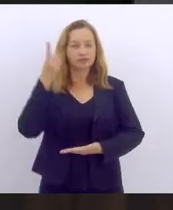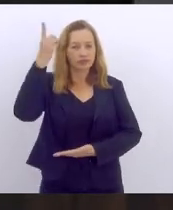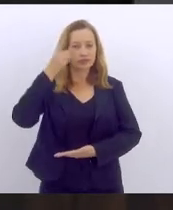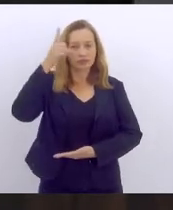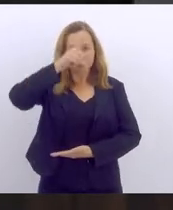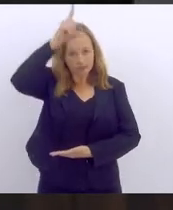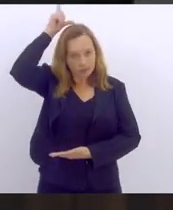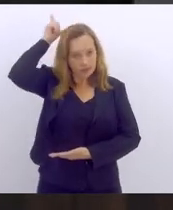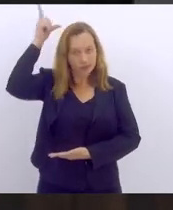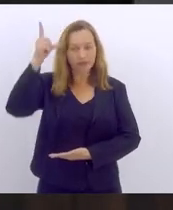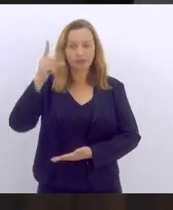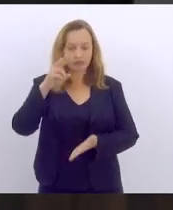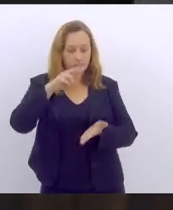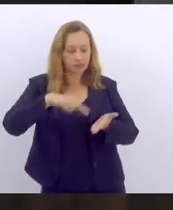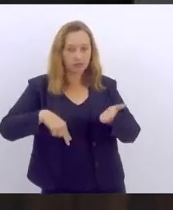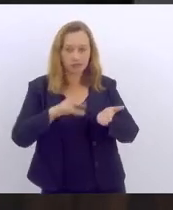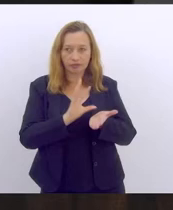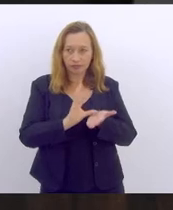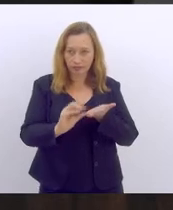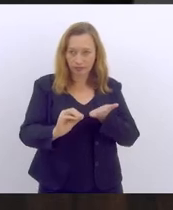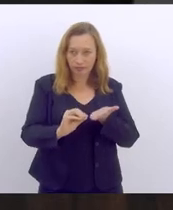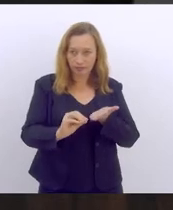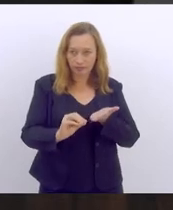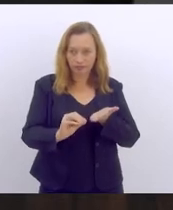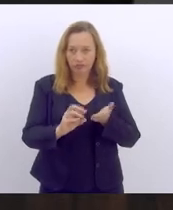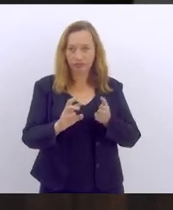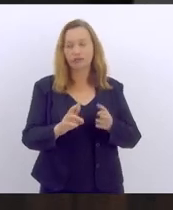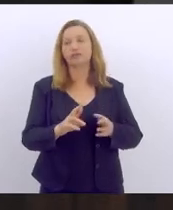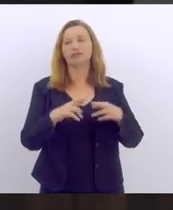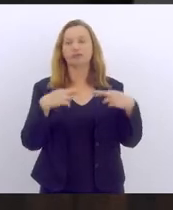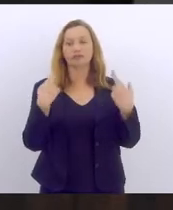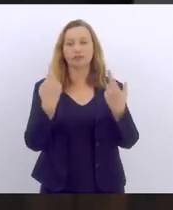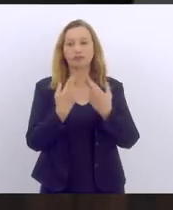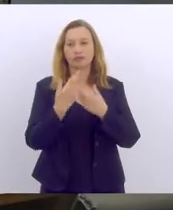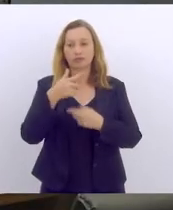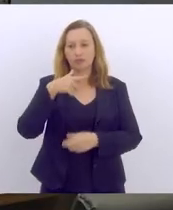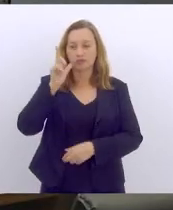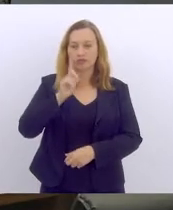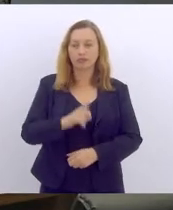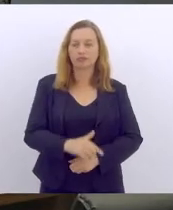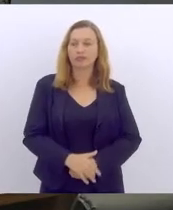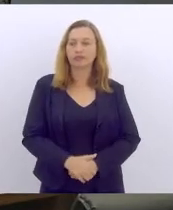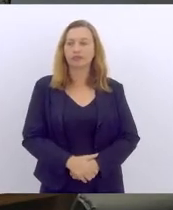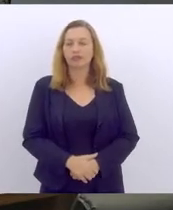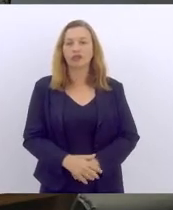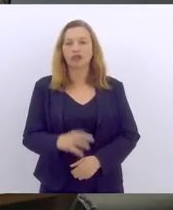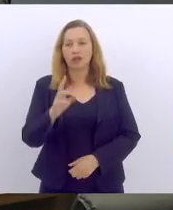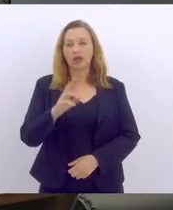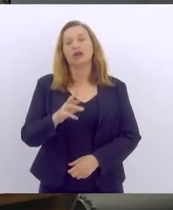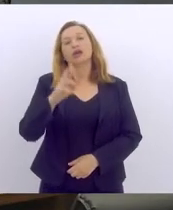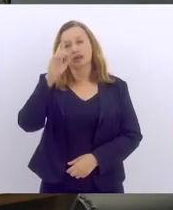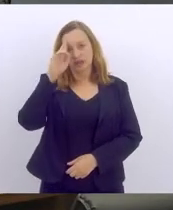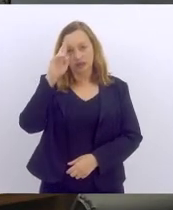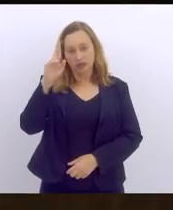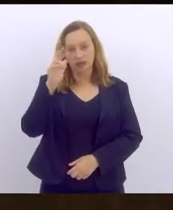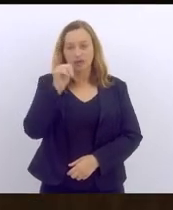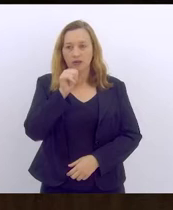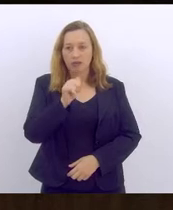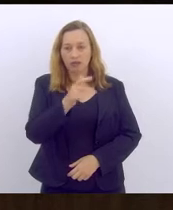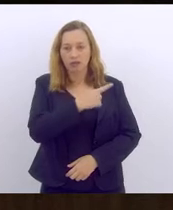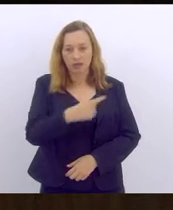o novo Deputado Luiz Paulo para fazer leitura da ata da sessão anterior senhora Presidente